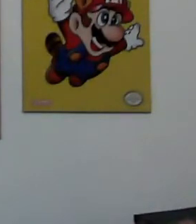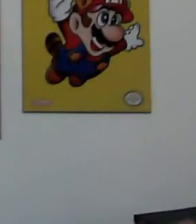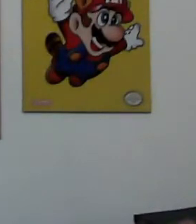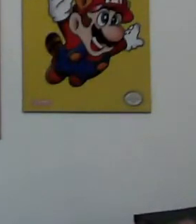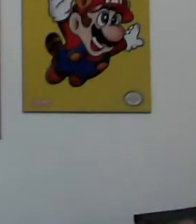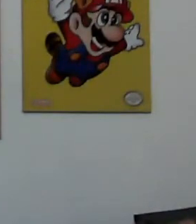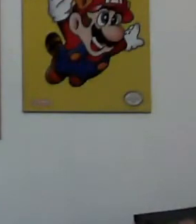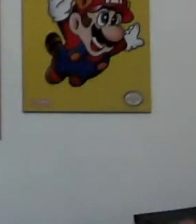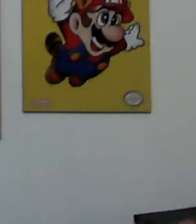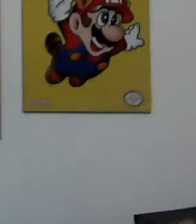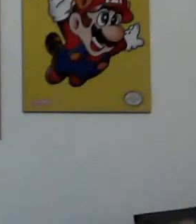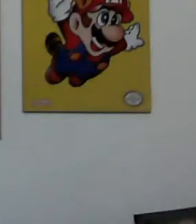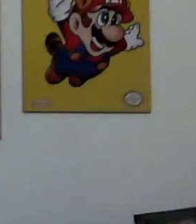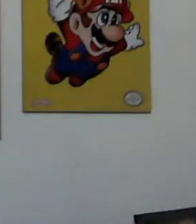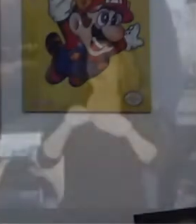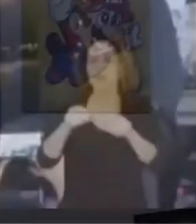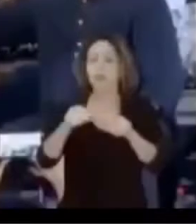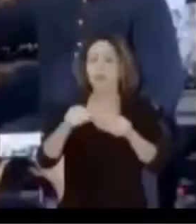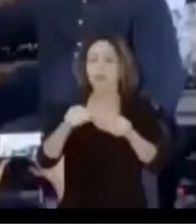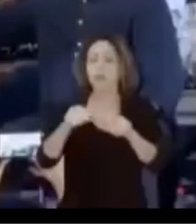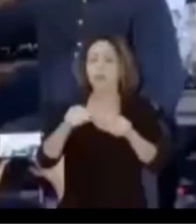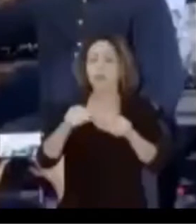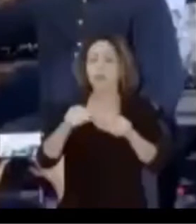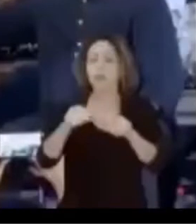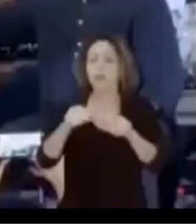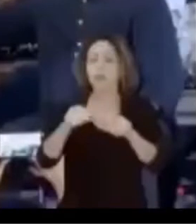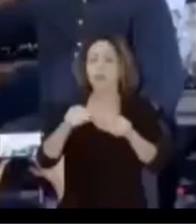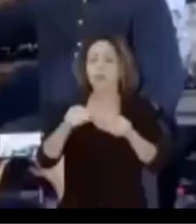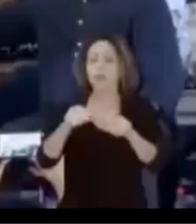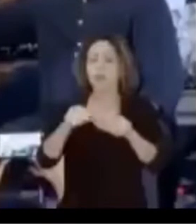vocês a declaração